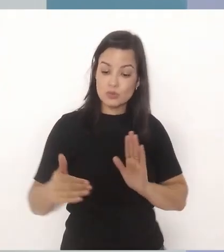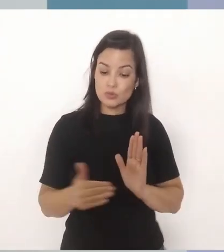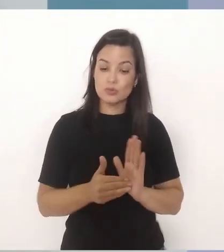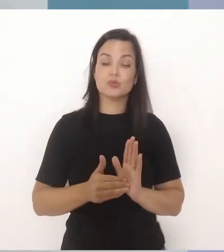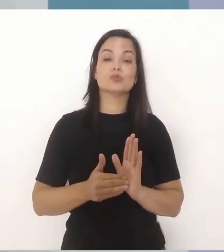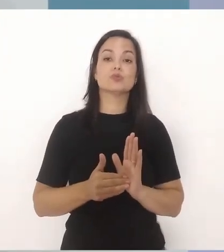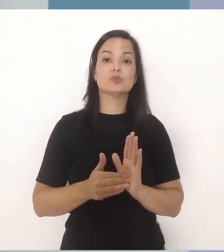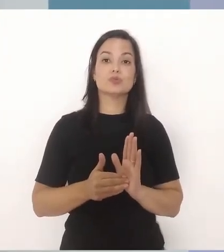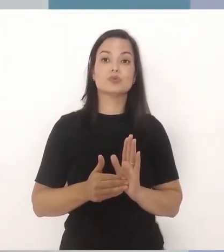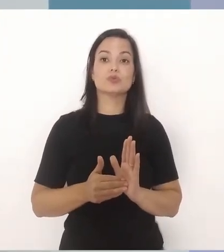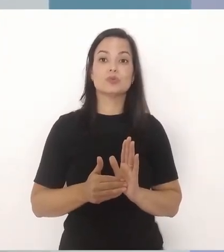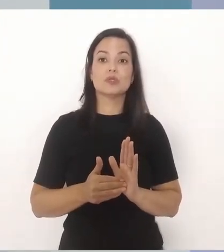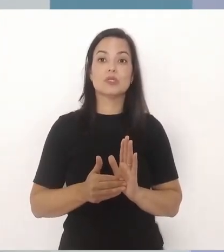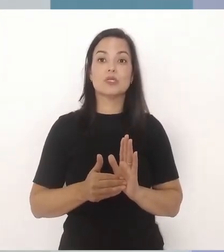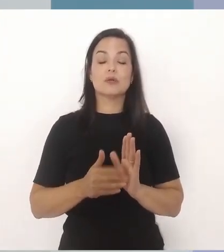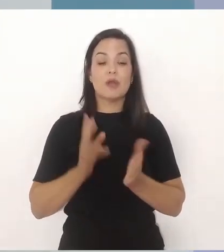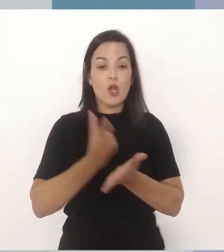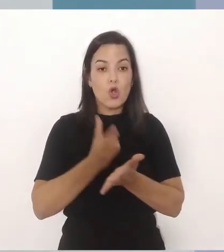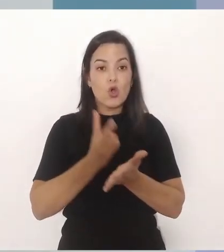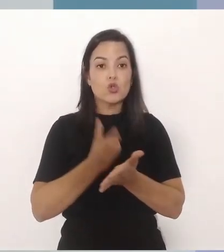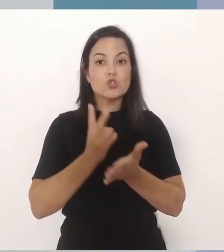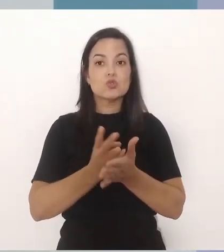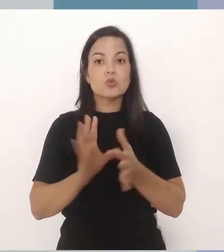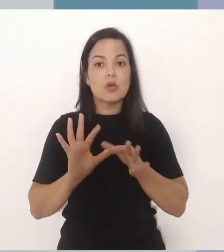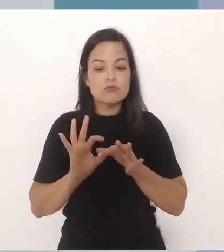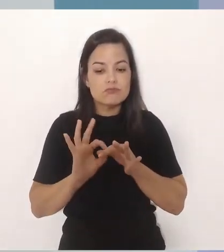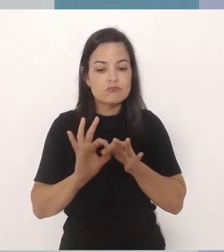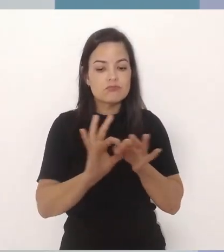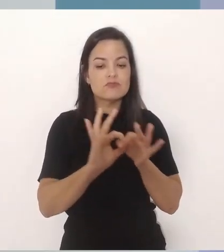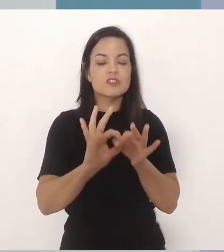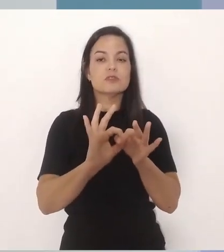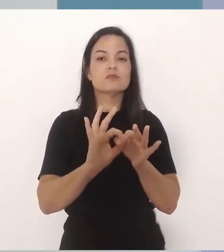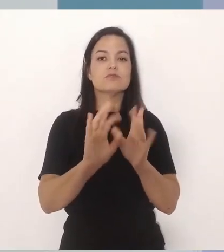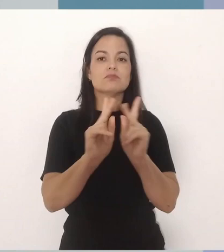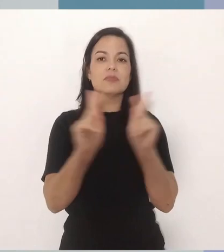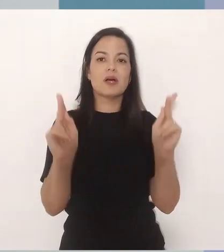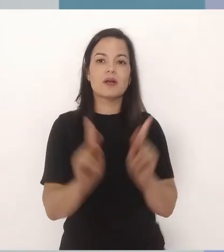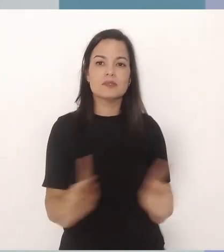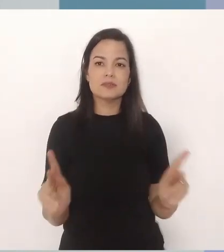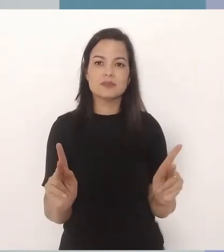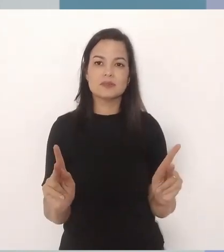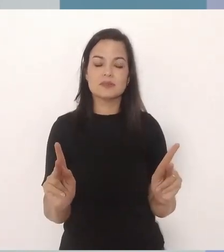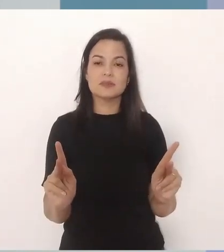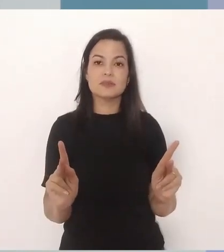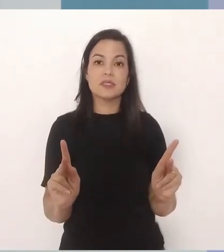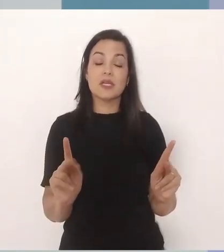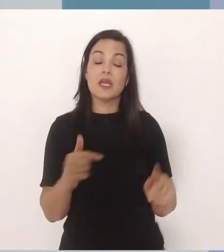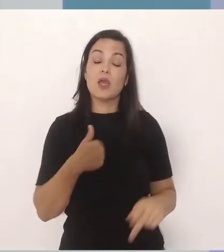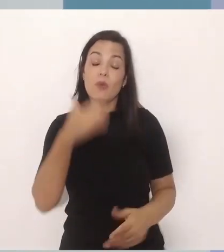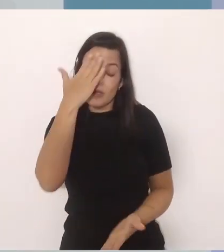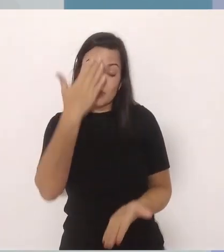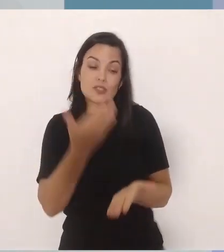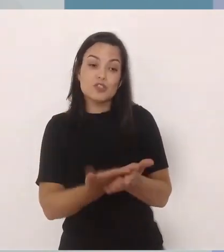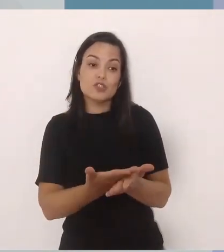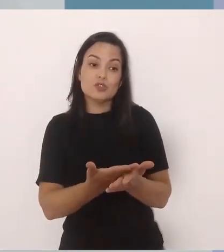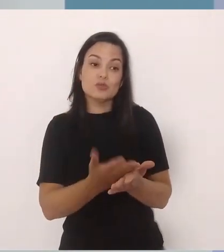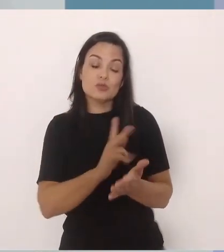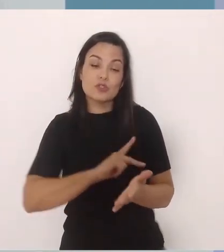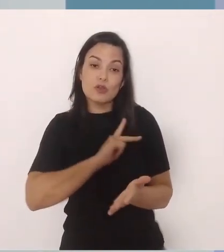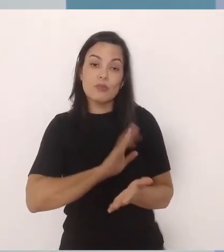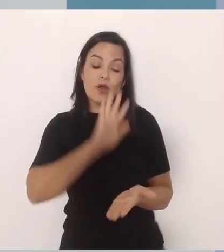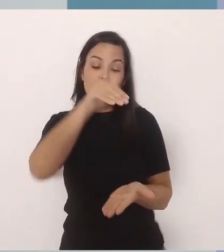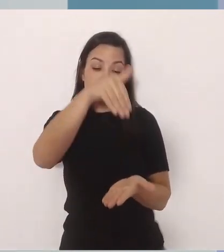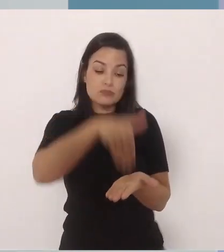Espírito no vínculo da paz. Eu acredito que Paulo deixou essa última por último, porque ela é o resultado das